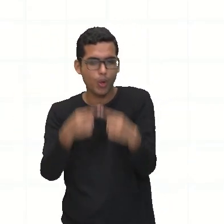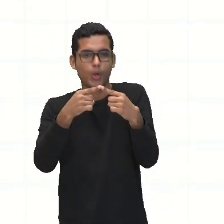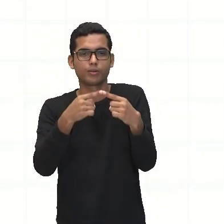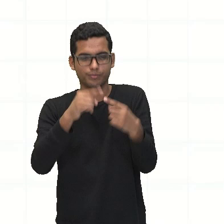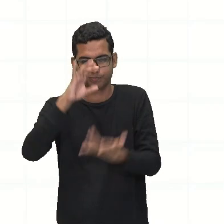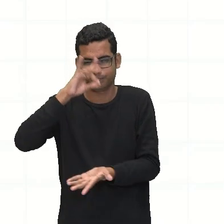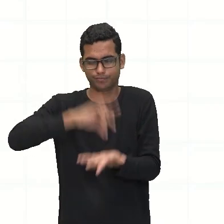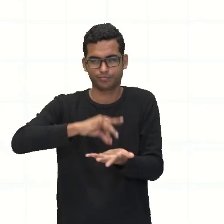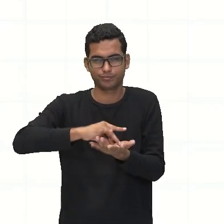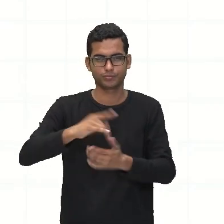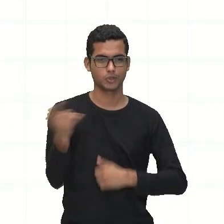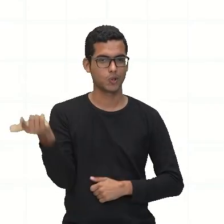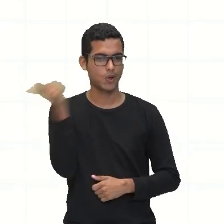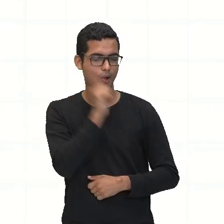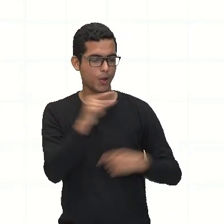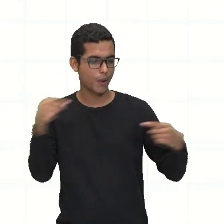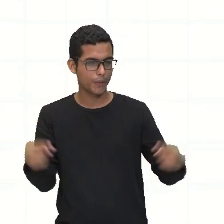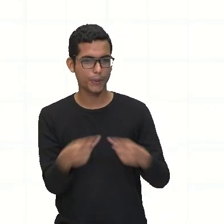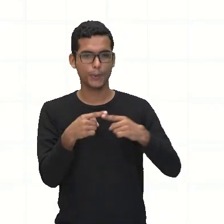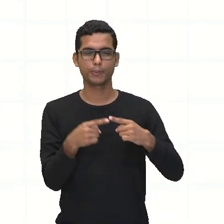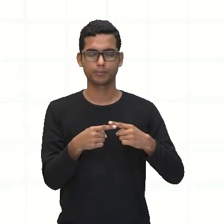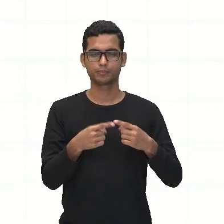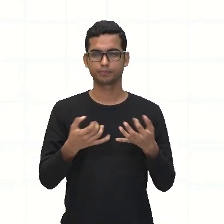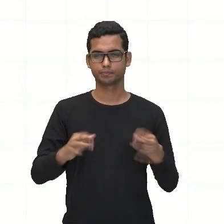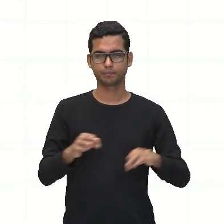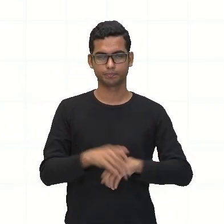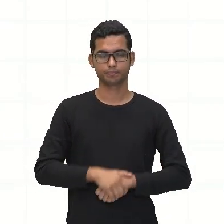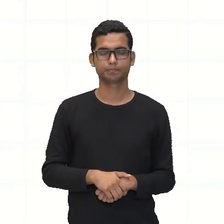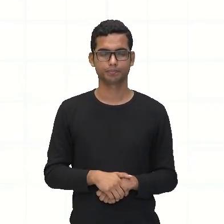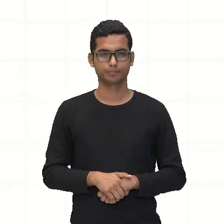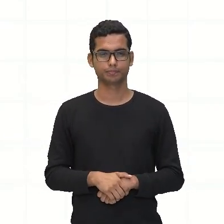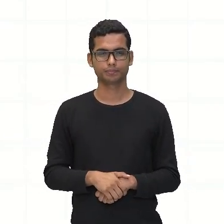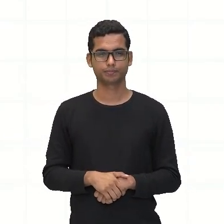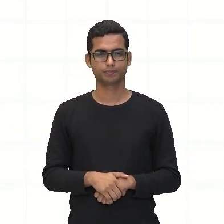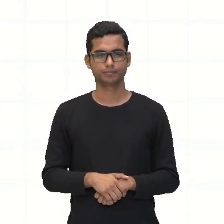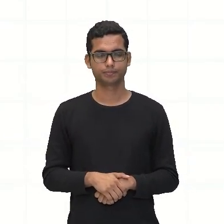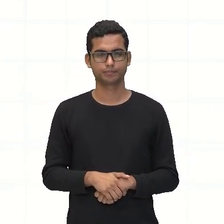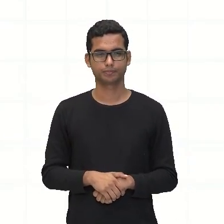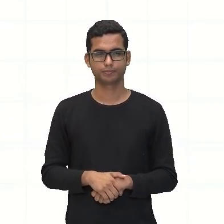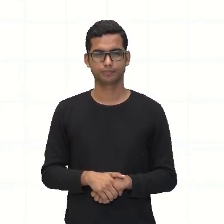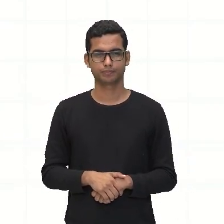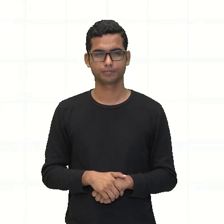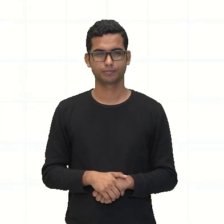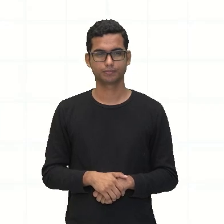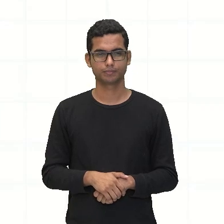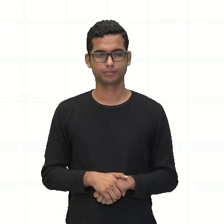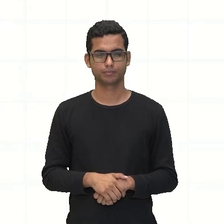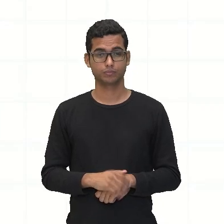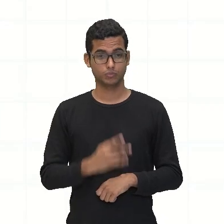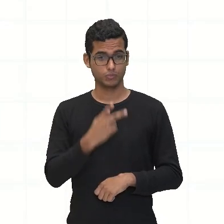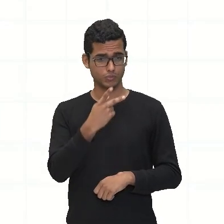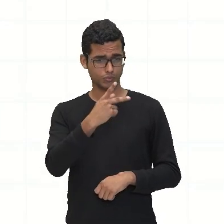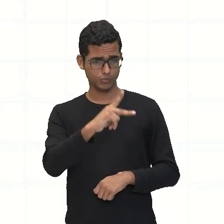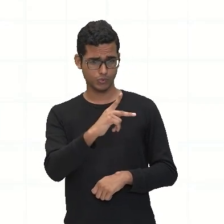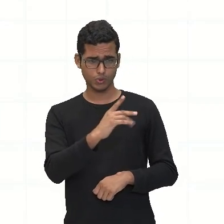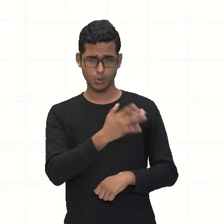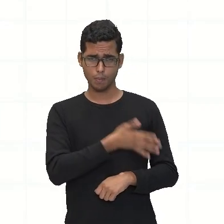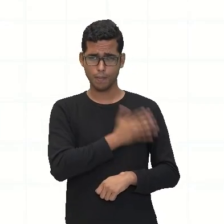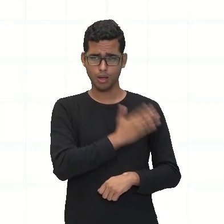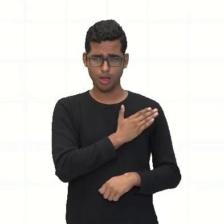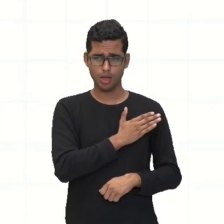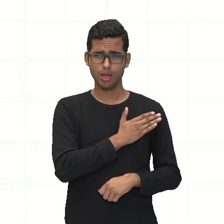identificar, trazer essa identificação. Olha outra aqui, ó. Em seu peito bate